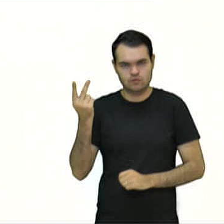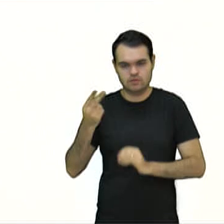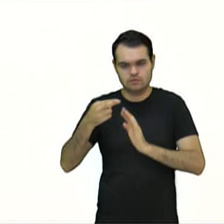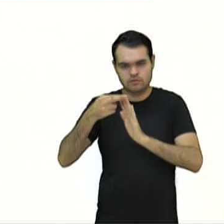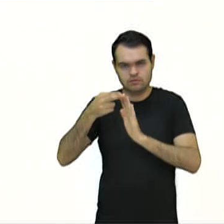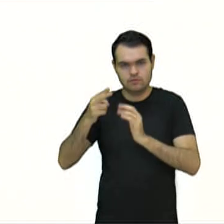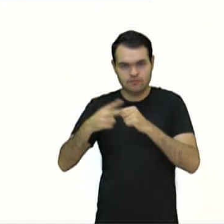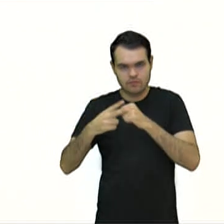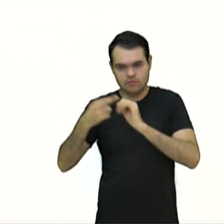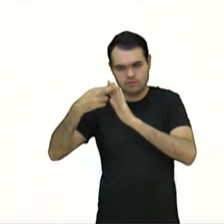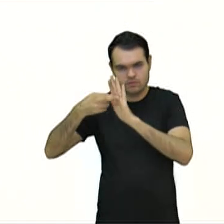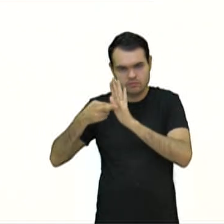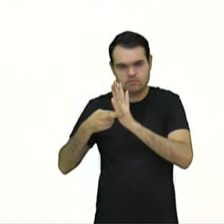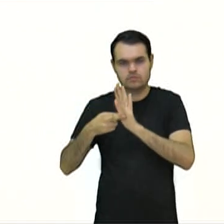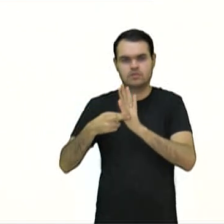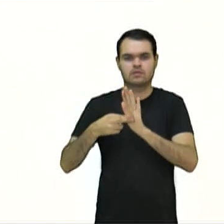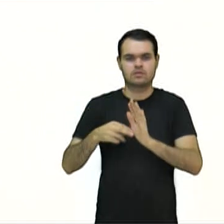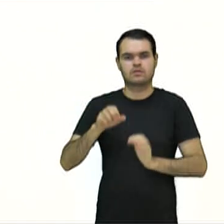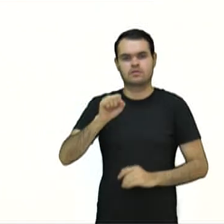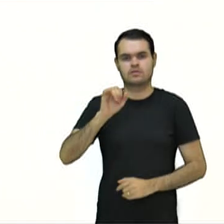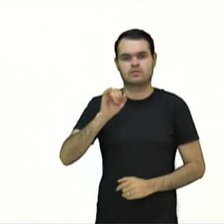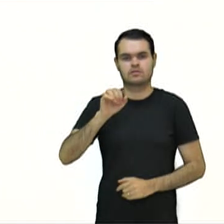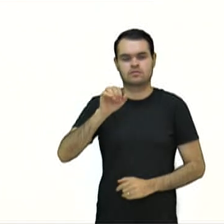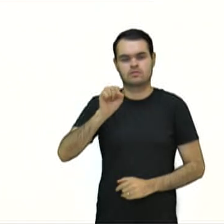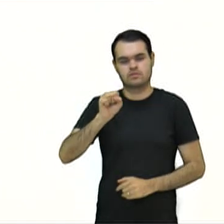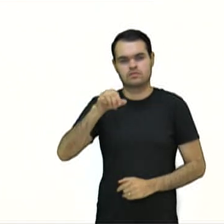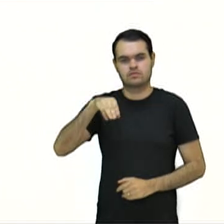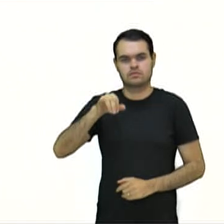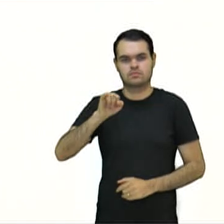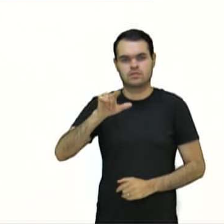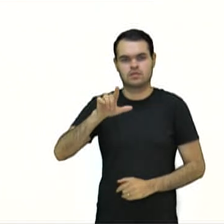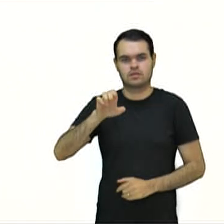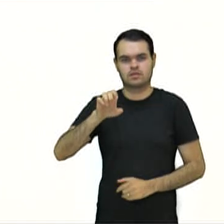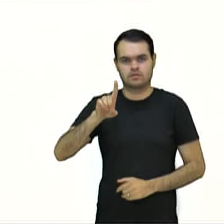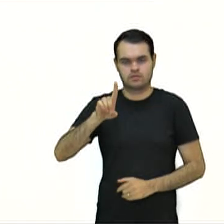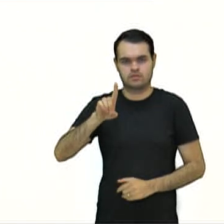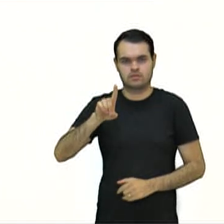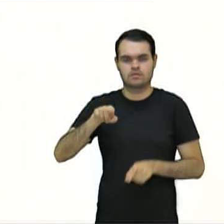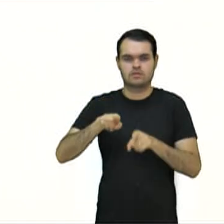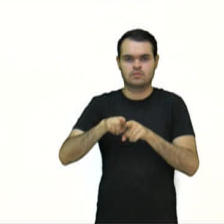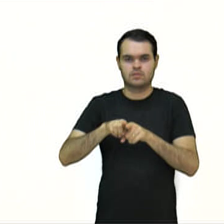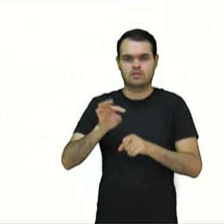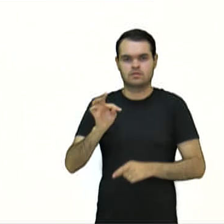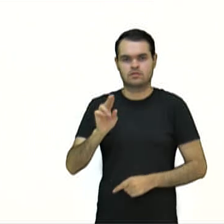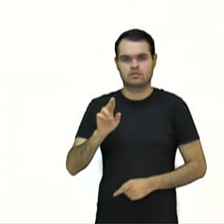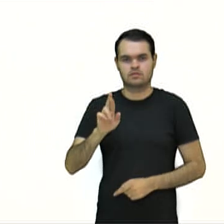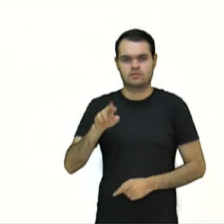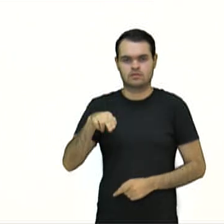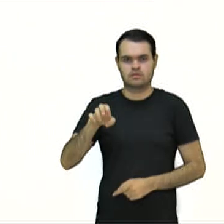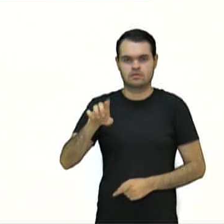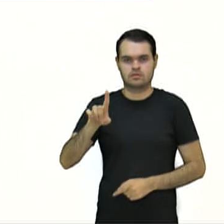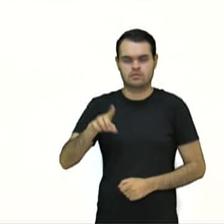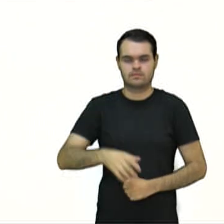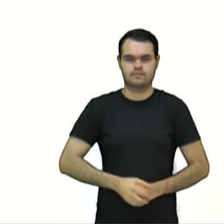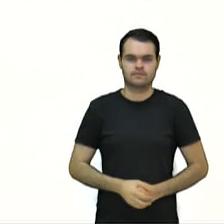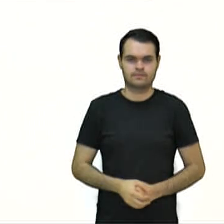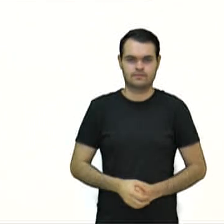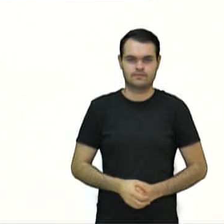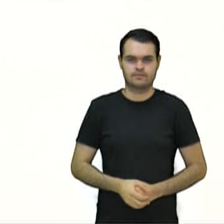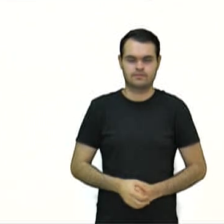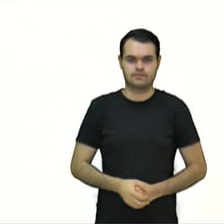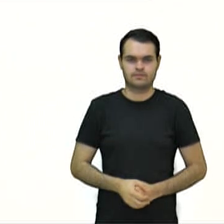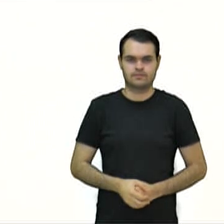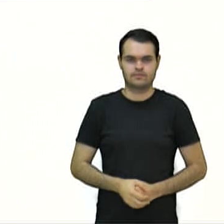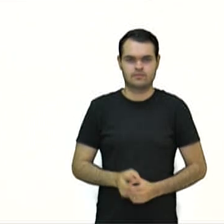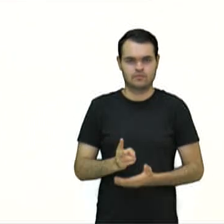verbos regulares, porque, se vocês observarem, eles sempre vão ter a terminação ed. Well, I went